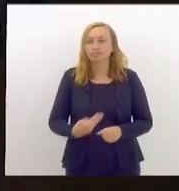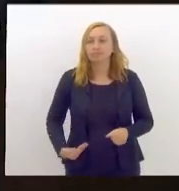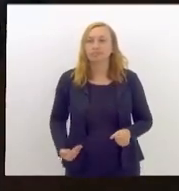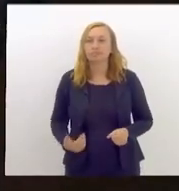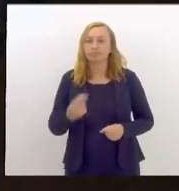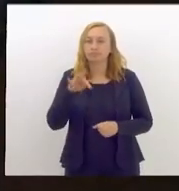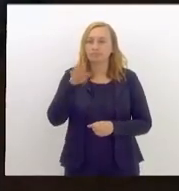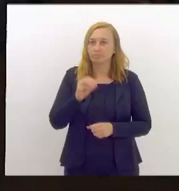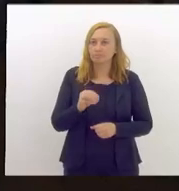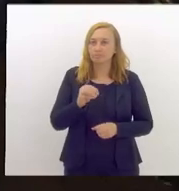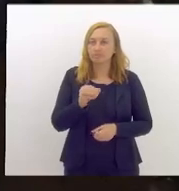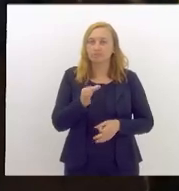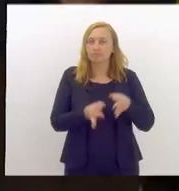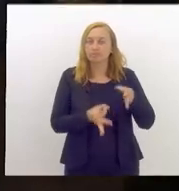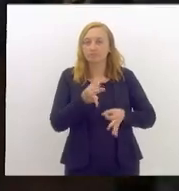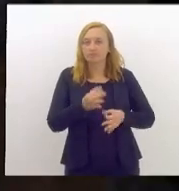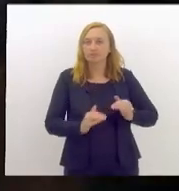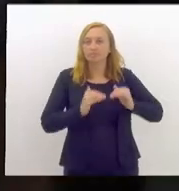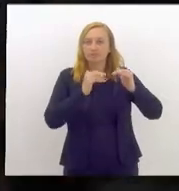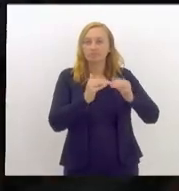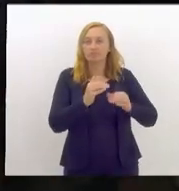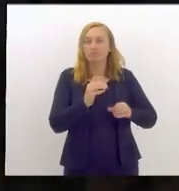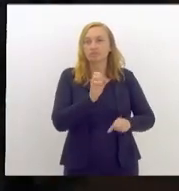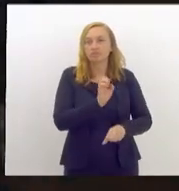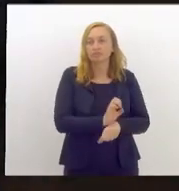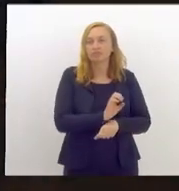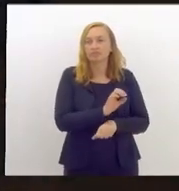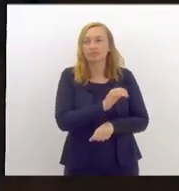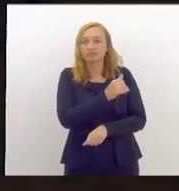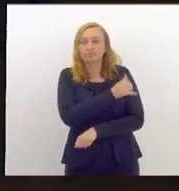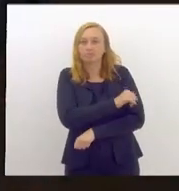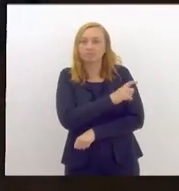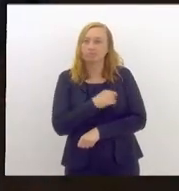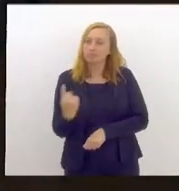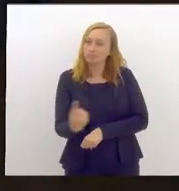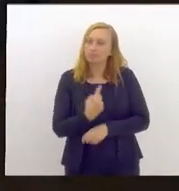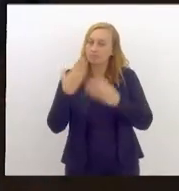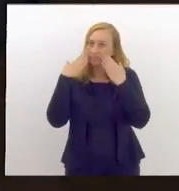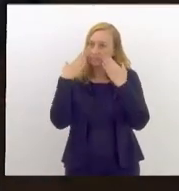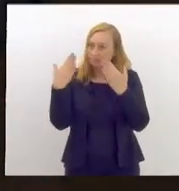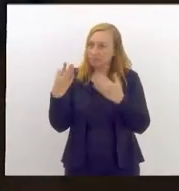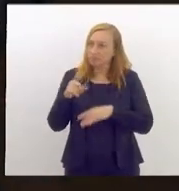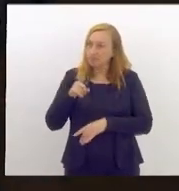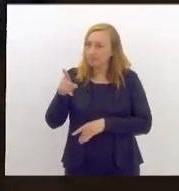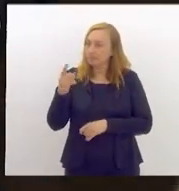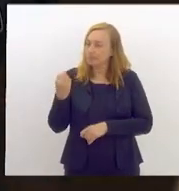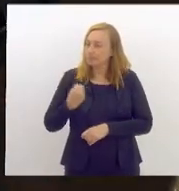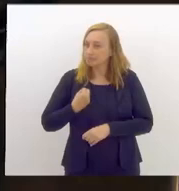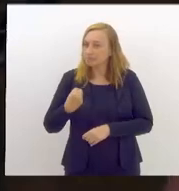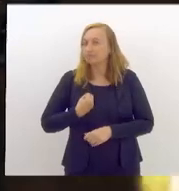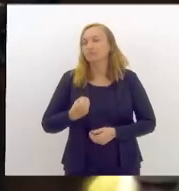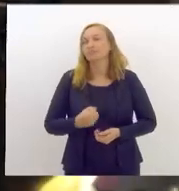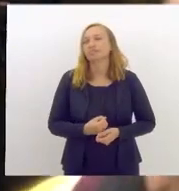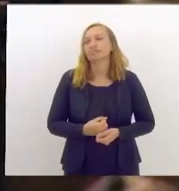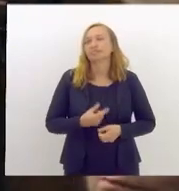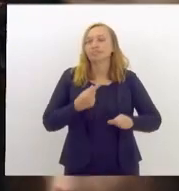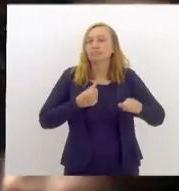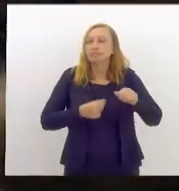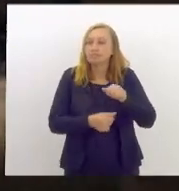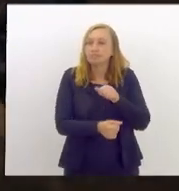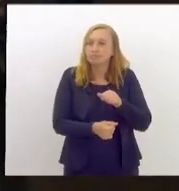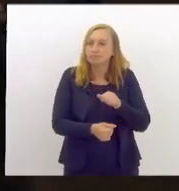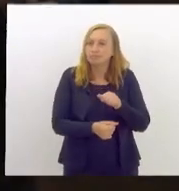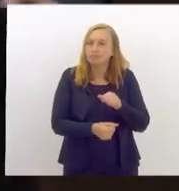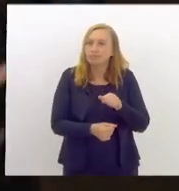auditório do Tribunal de Contas do Estado do Rio de Janeiro e nós apresentamos lá os números de investimento